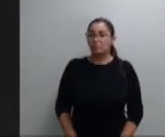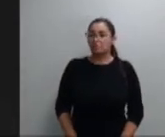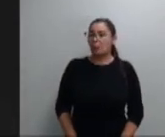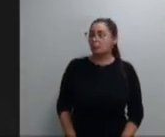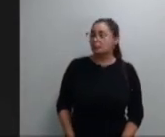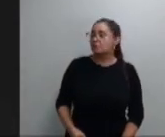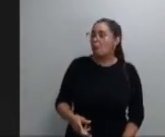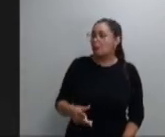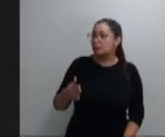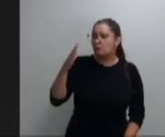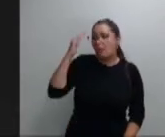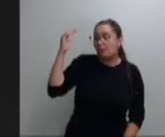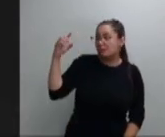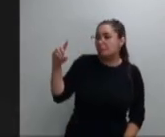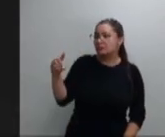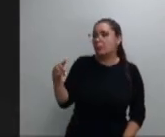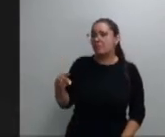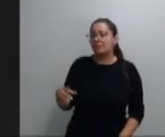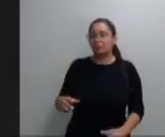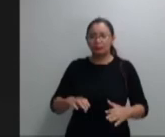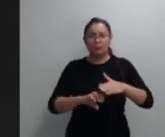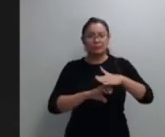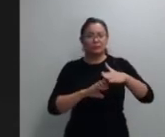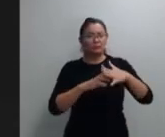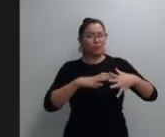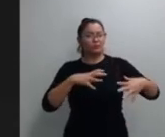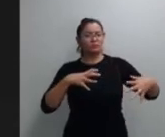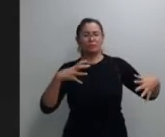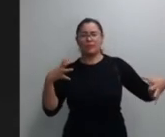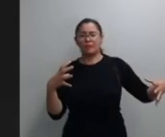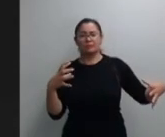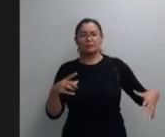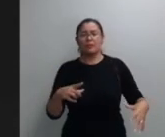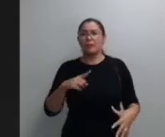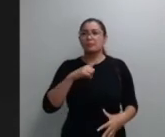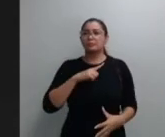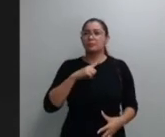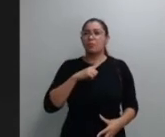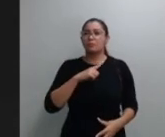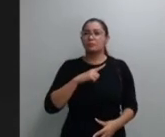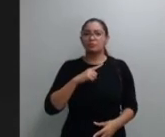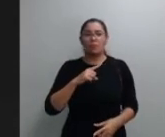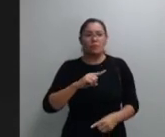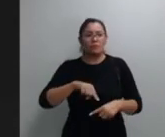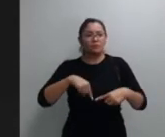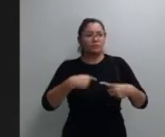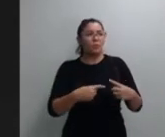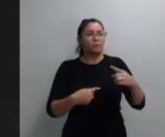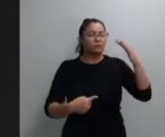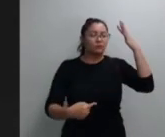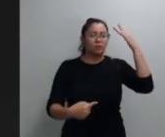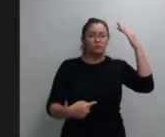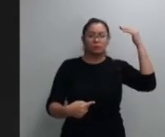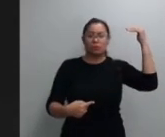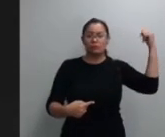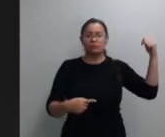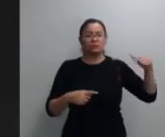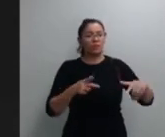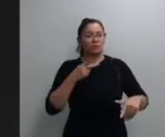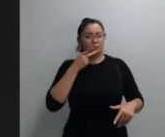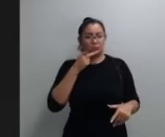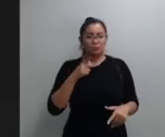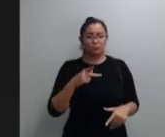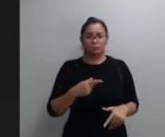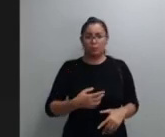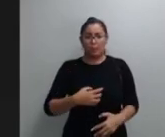mais empresas gigantescas tivéssemos melhor e Jefferson achava o contrário ele dizia eu tenho medo de grandes empresas que